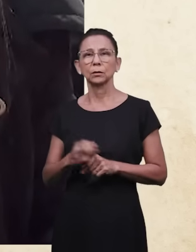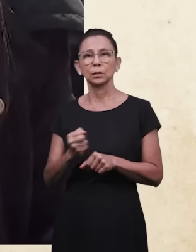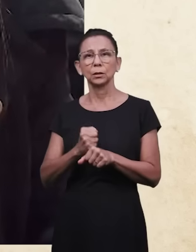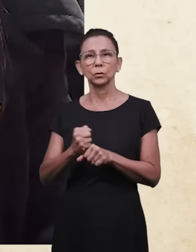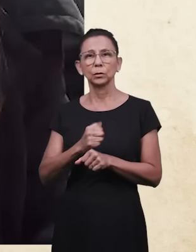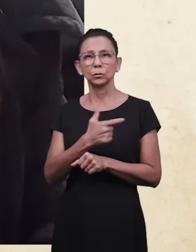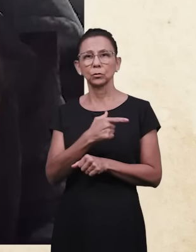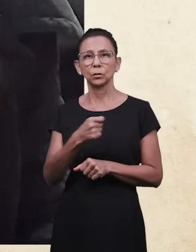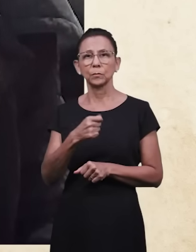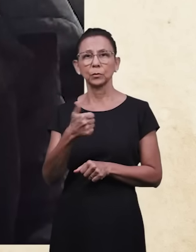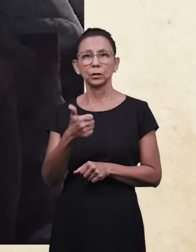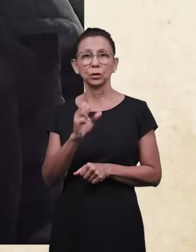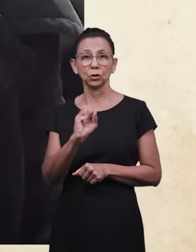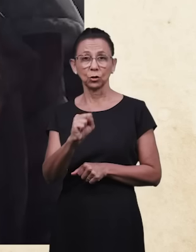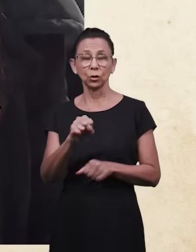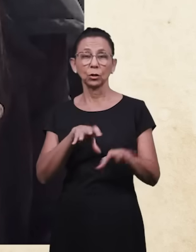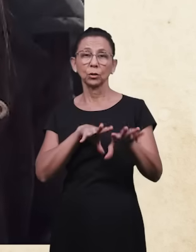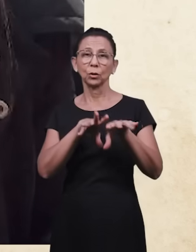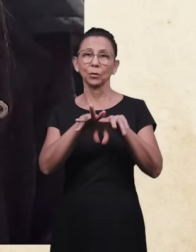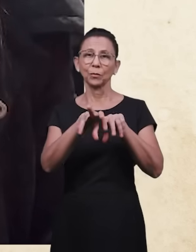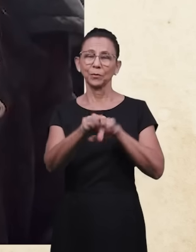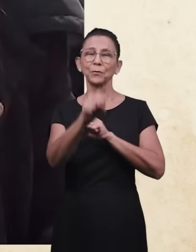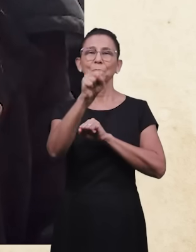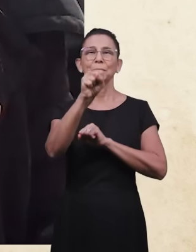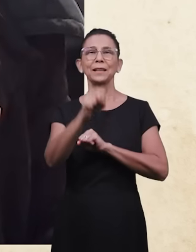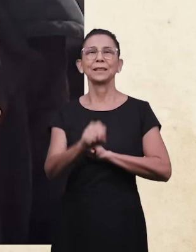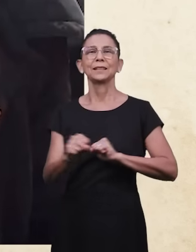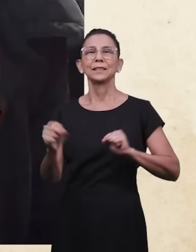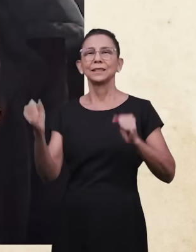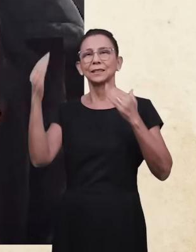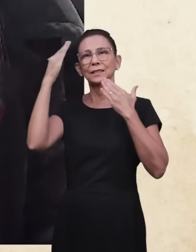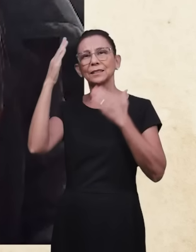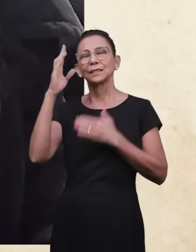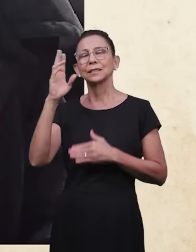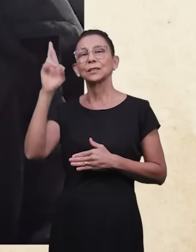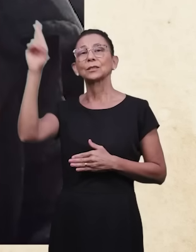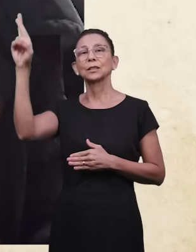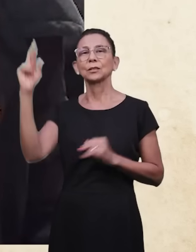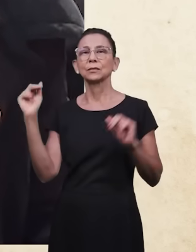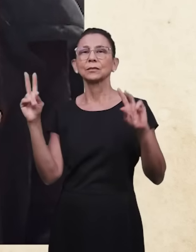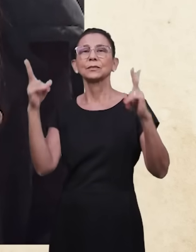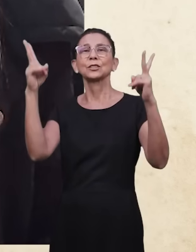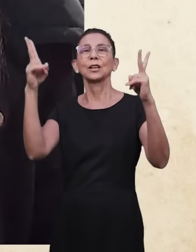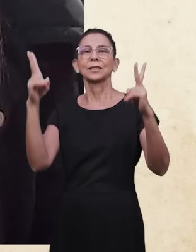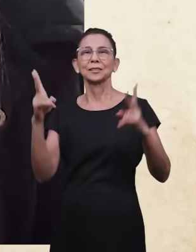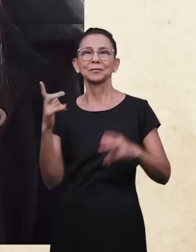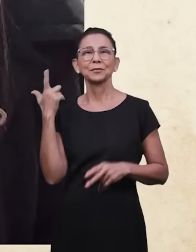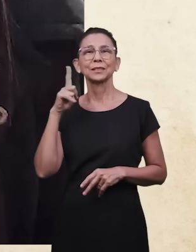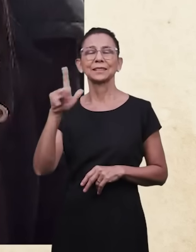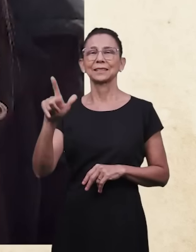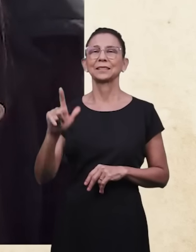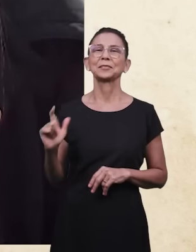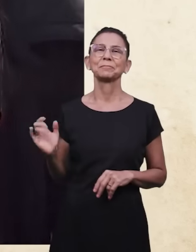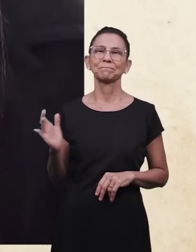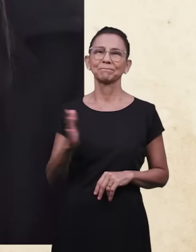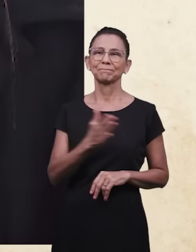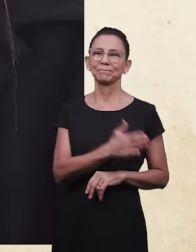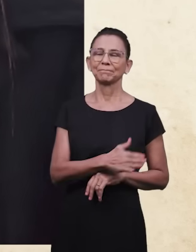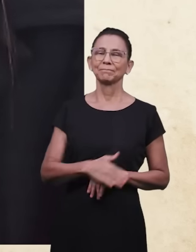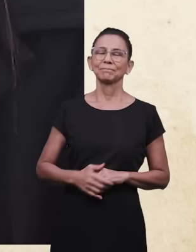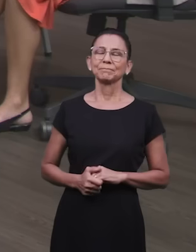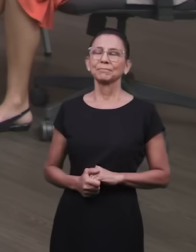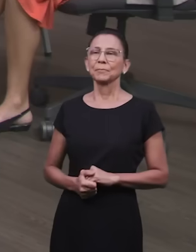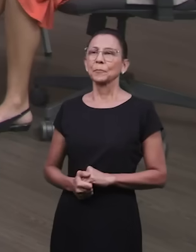2018, graças ali ao Senhor, eu me formei e glorifico ao Senhor pela vitória concedida. Amém? A paz do Senhor